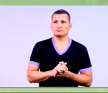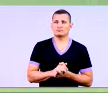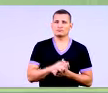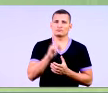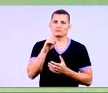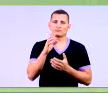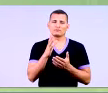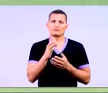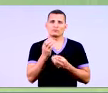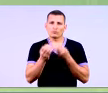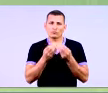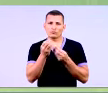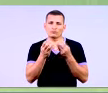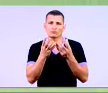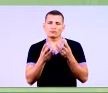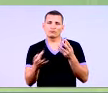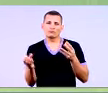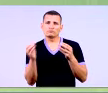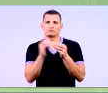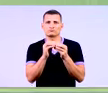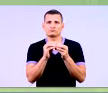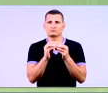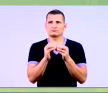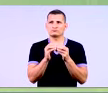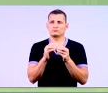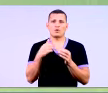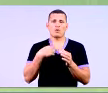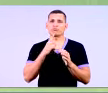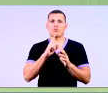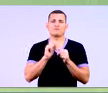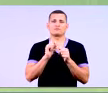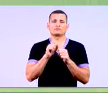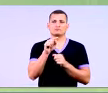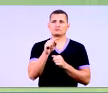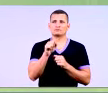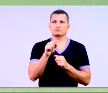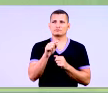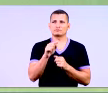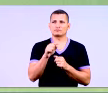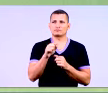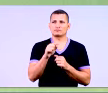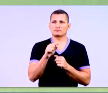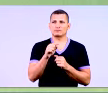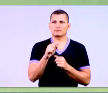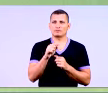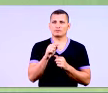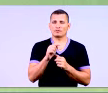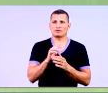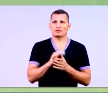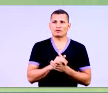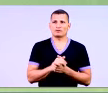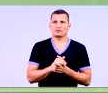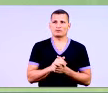são formas de você atribuir eu não fiz aqui eu não fiz aqui